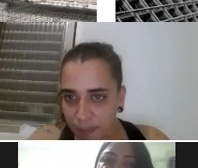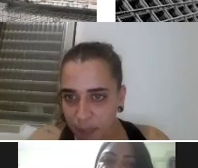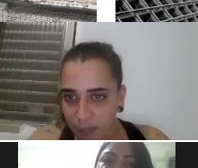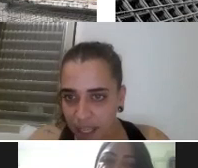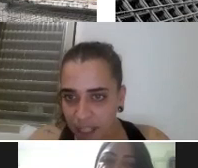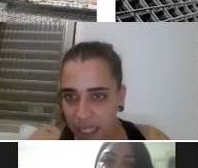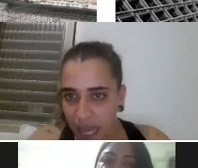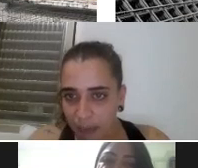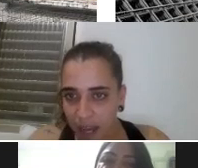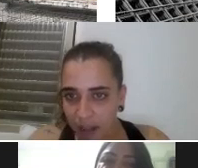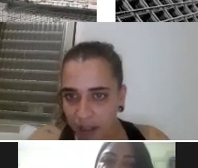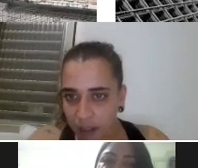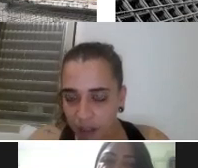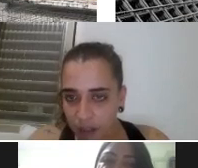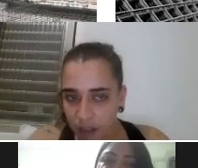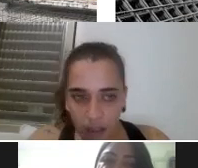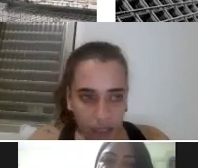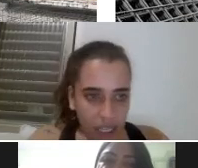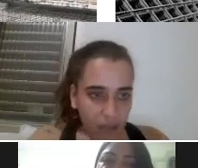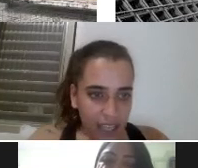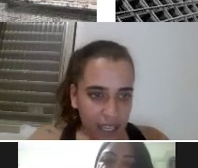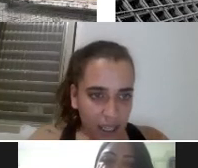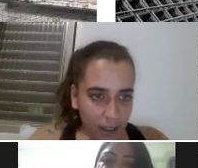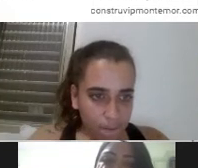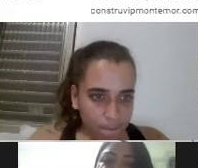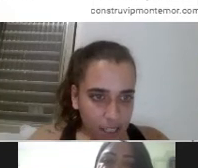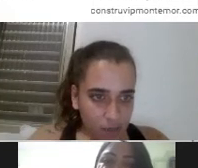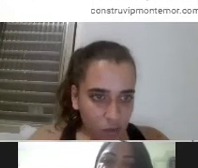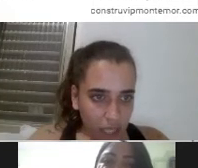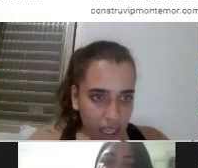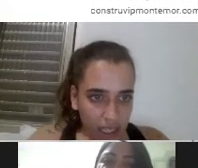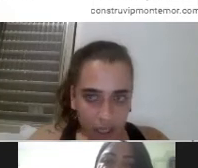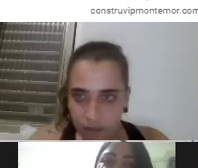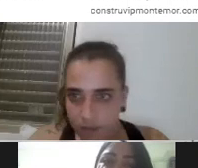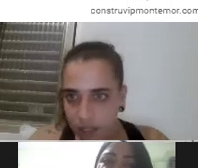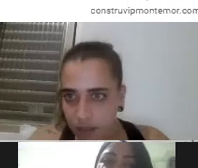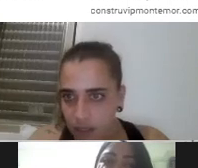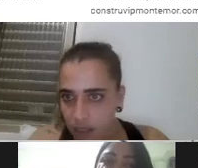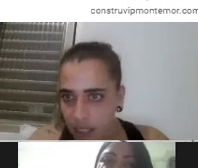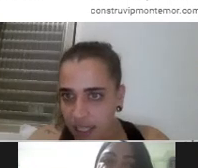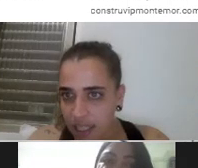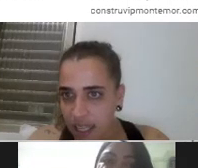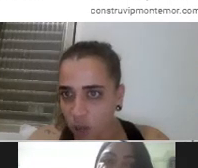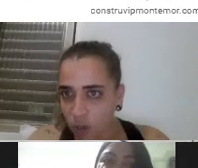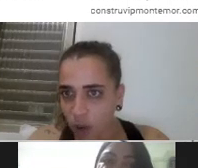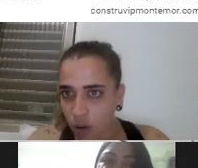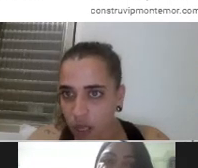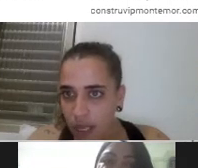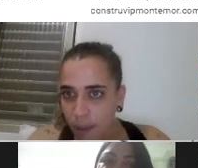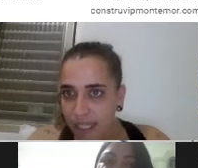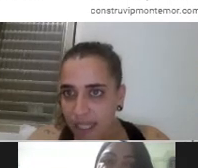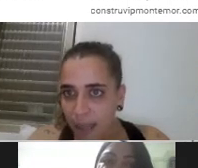ela vem na primeira aqui e a amarra. Eles fazem... Não tem aqui. Porque isso aqui é num